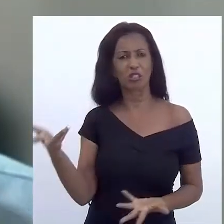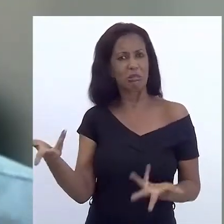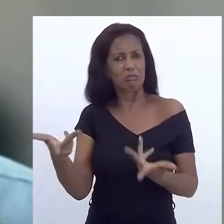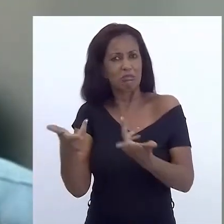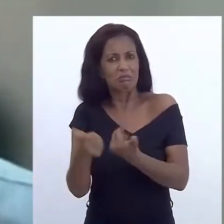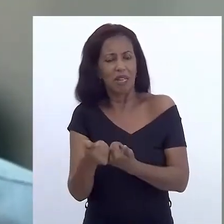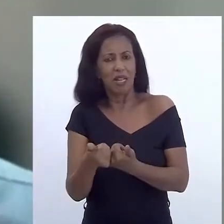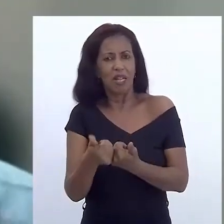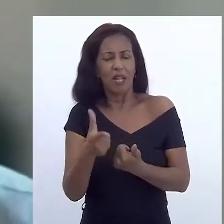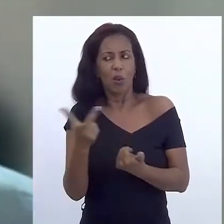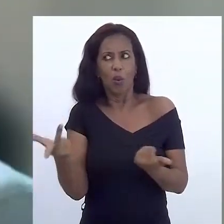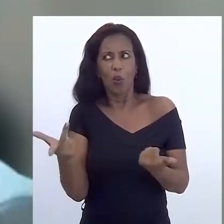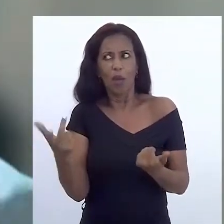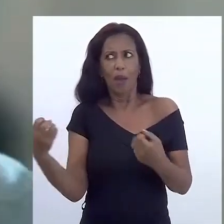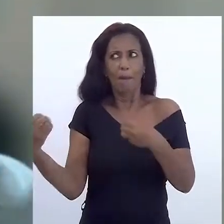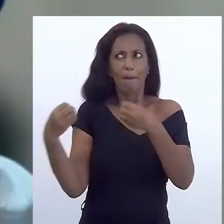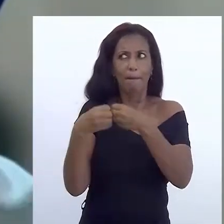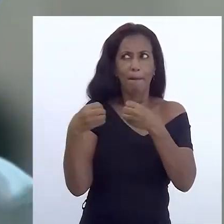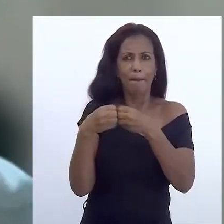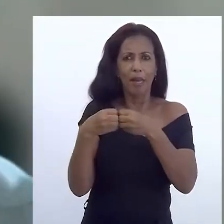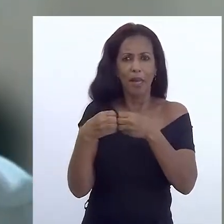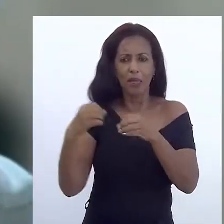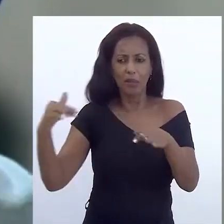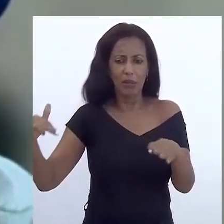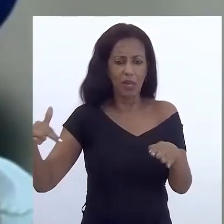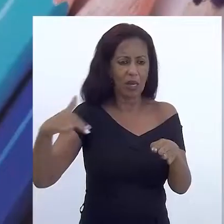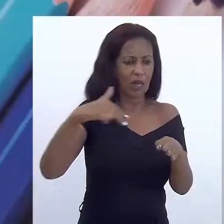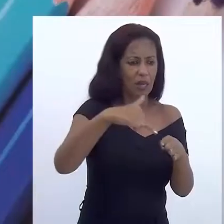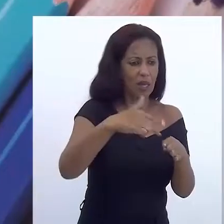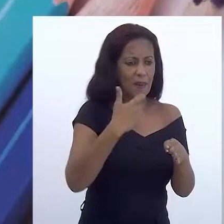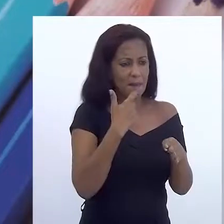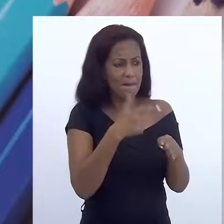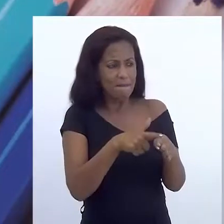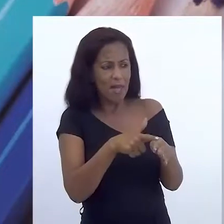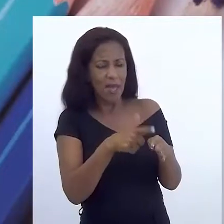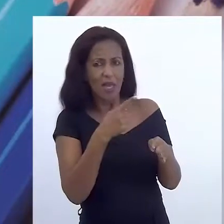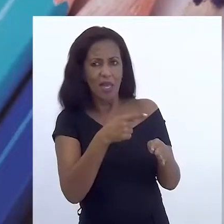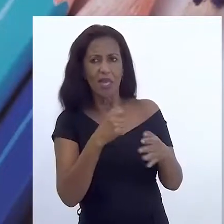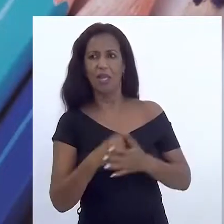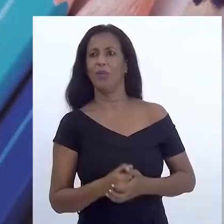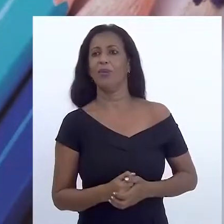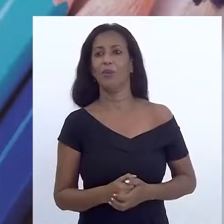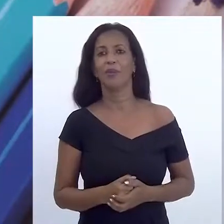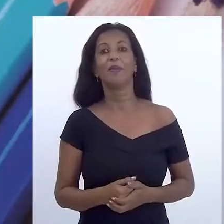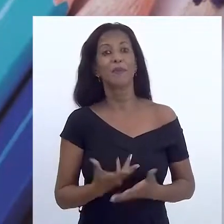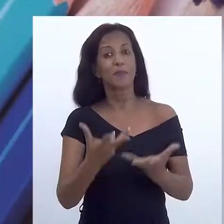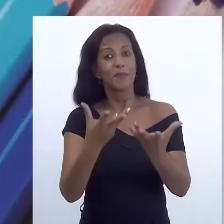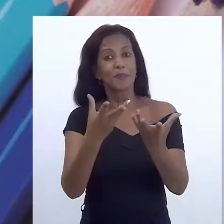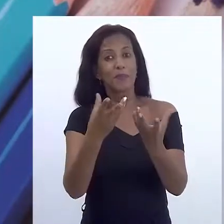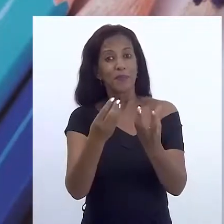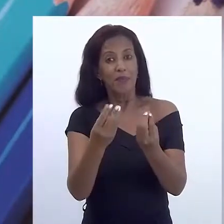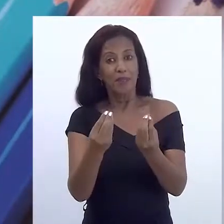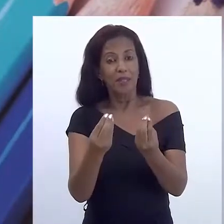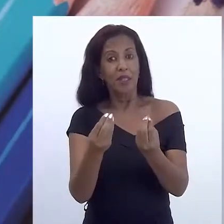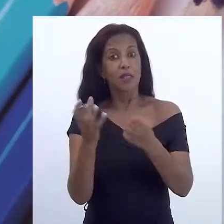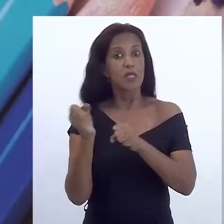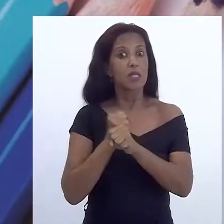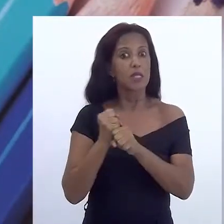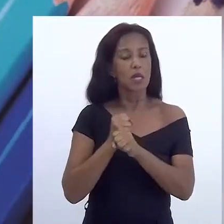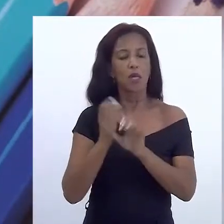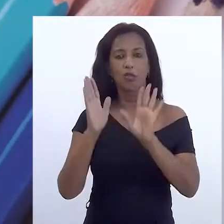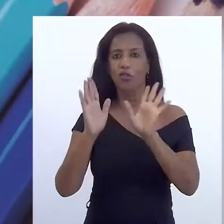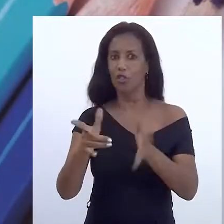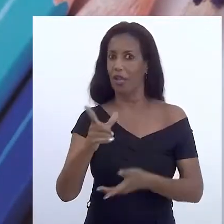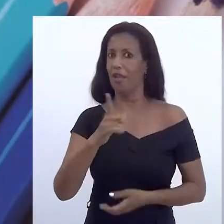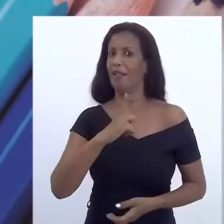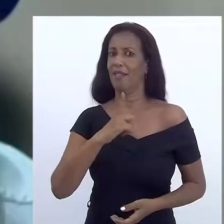uma rua e pronto, já tá no Hospital da Lagoa. Há muitos anos, eu te falei antes da gente gravar, né? Há muitos anos, isso existe, gente, há muitos